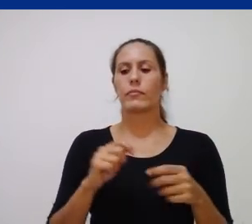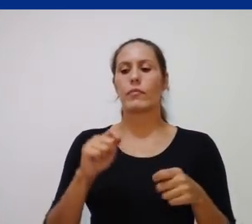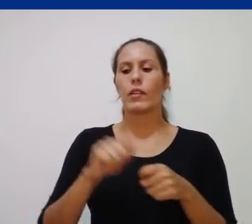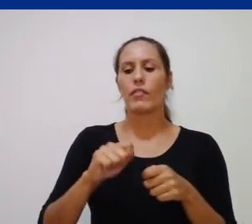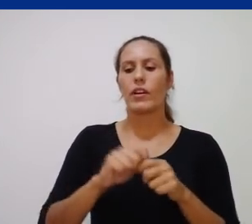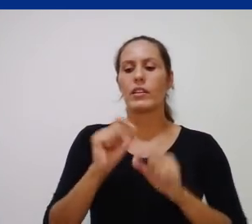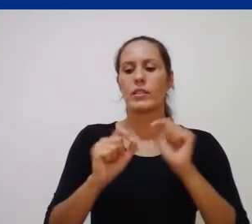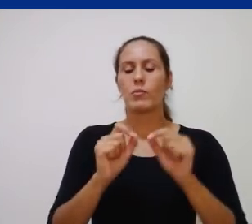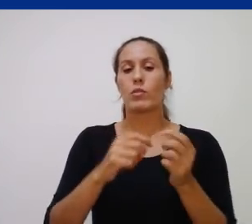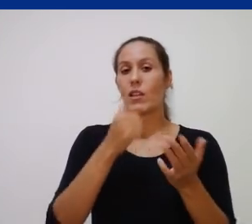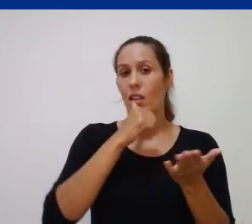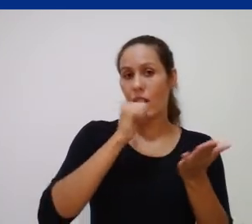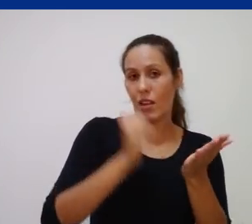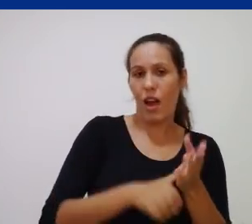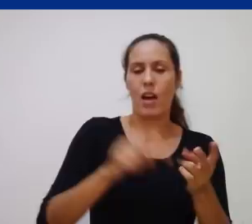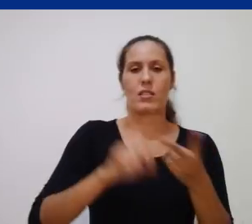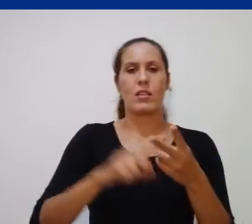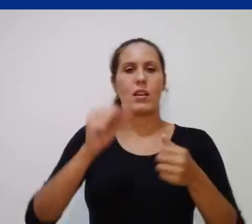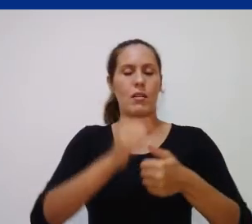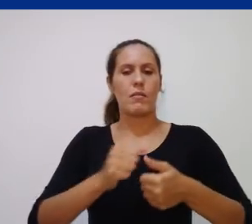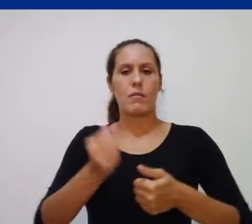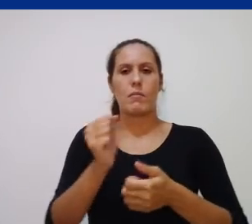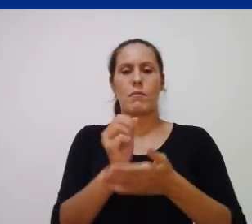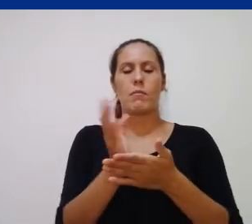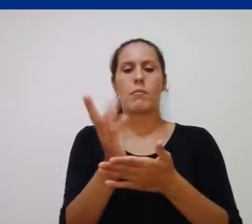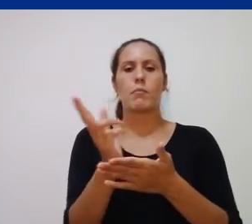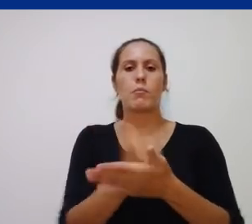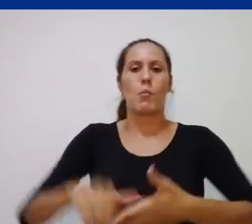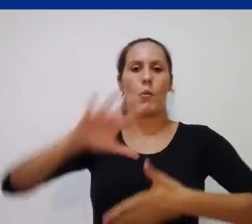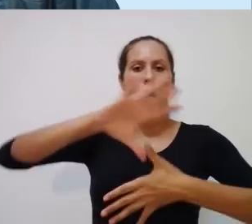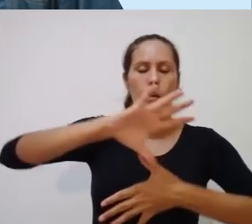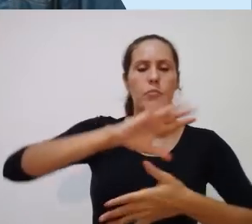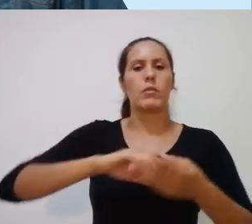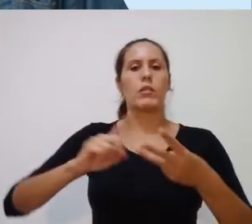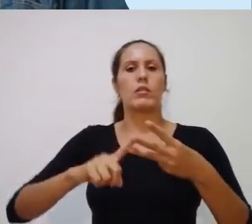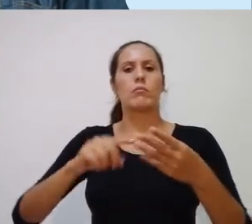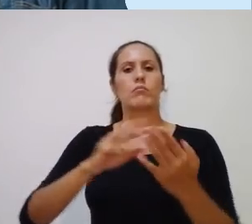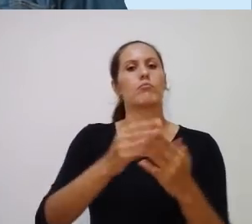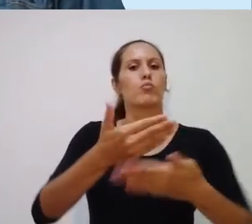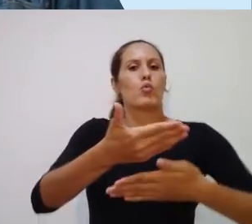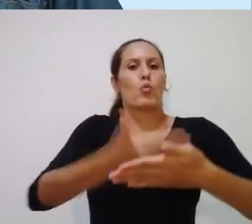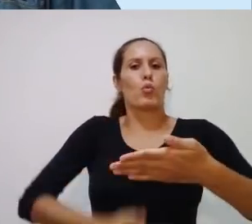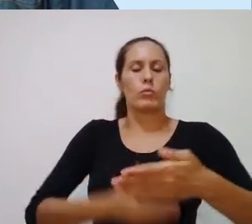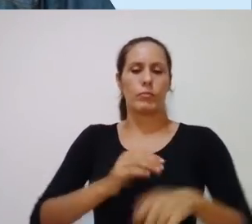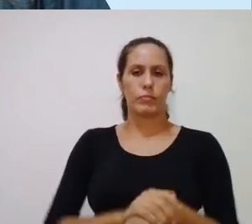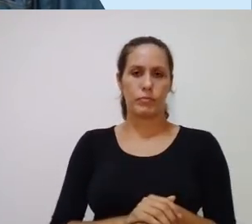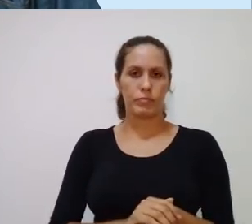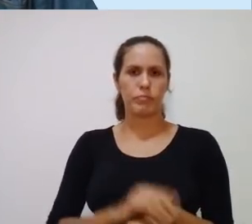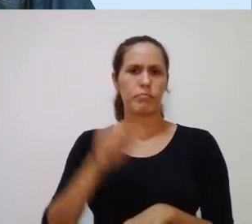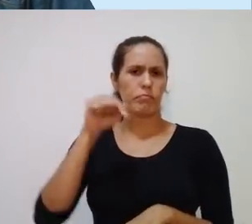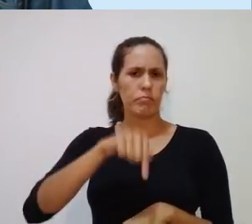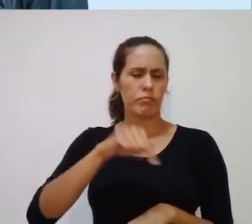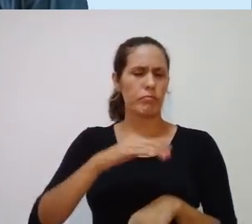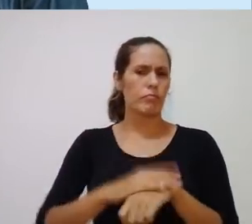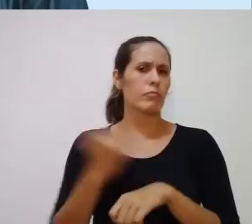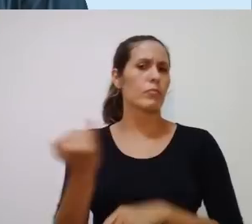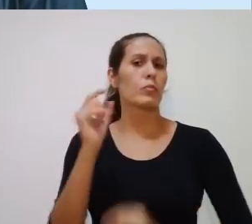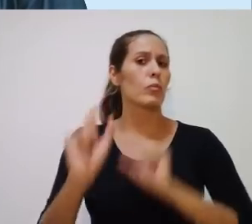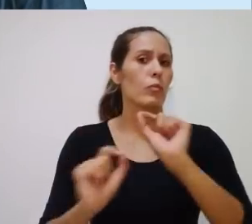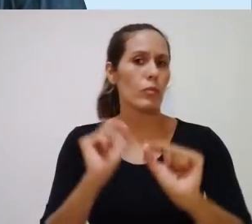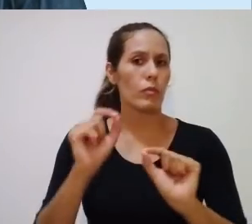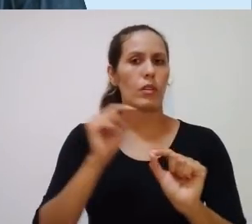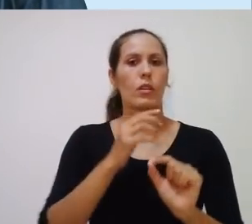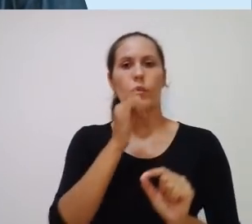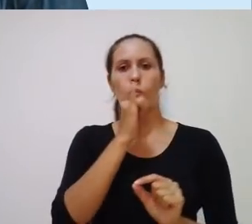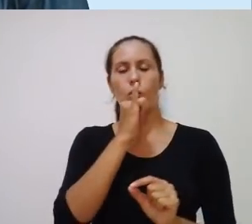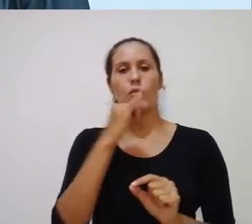mapas, fotografias e contratos. Também é de muita relevância nesse tipo de pesquisa quando você, por exemplo, vai lá no baú do vovô e encontra aquela